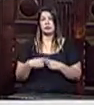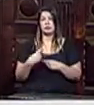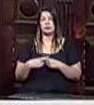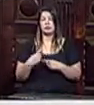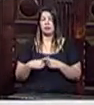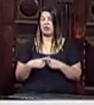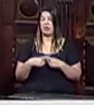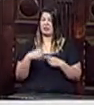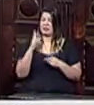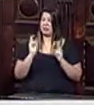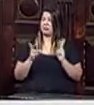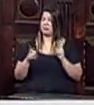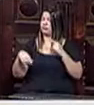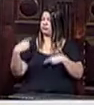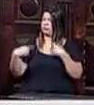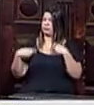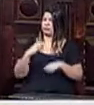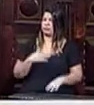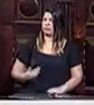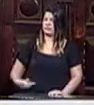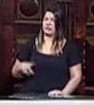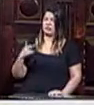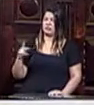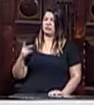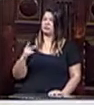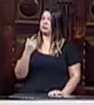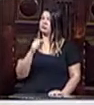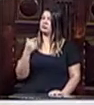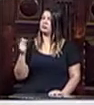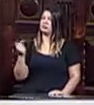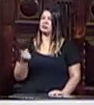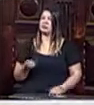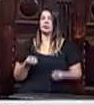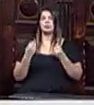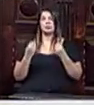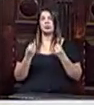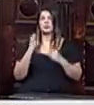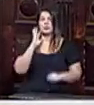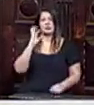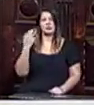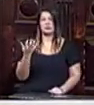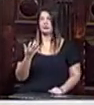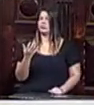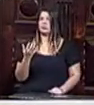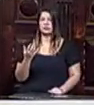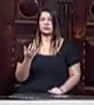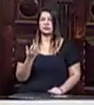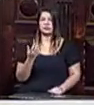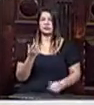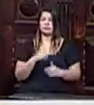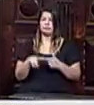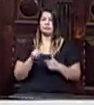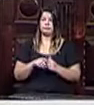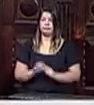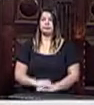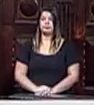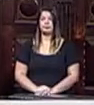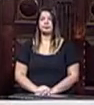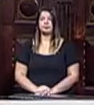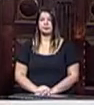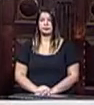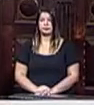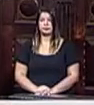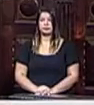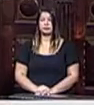de caráter e não há, por exemplo, uma contrapartida neste sentido.